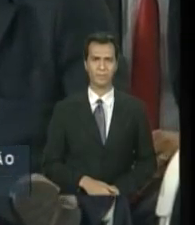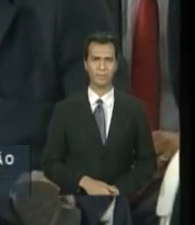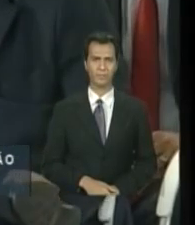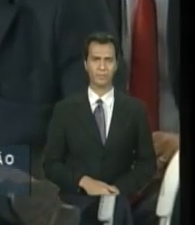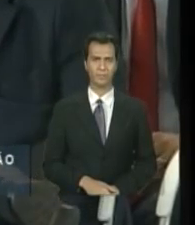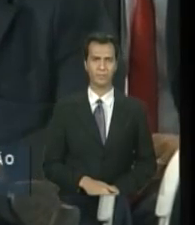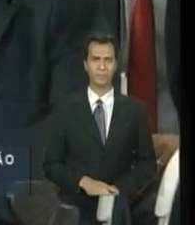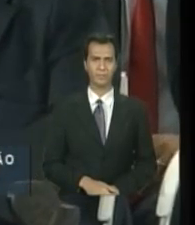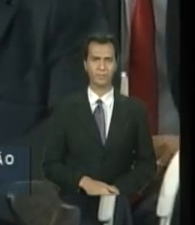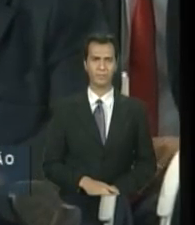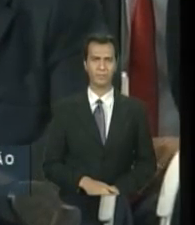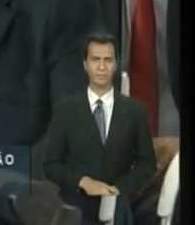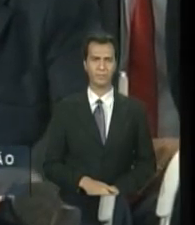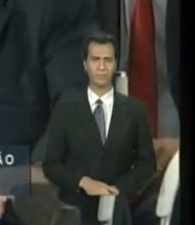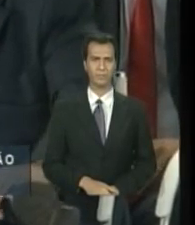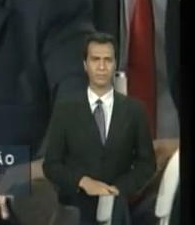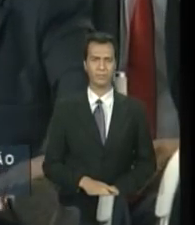queria